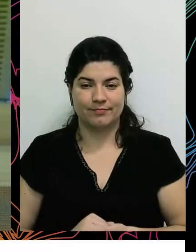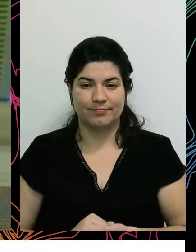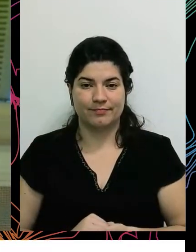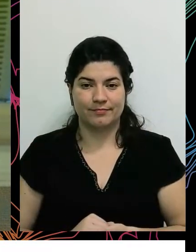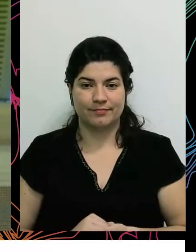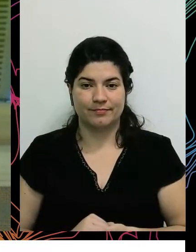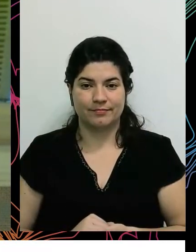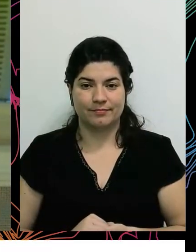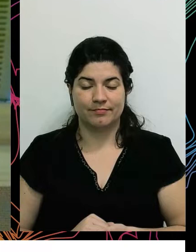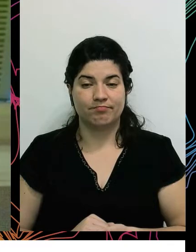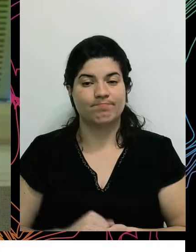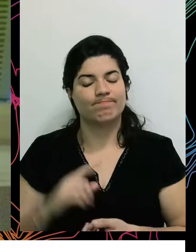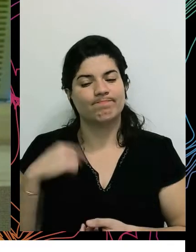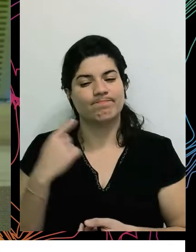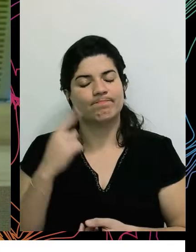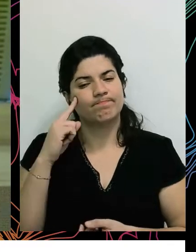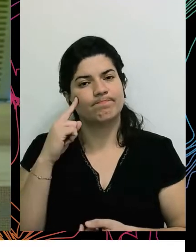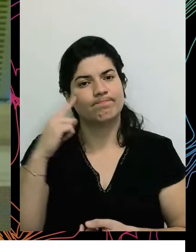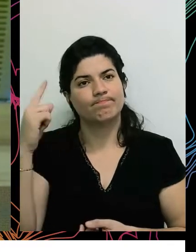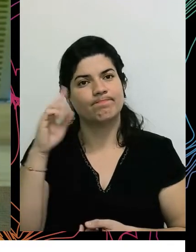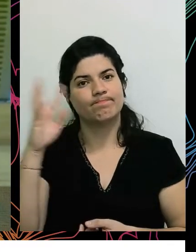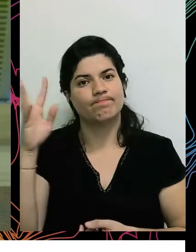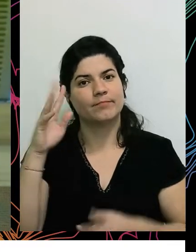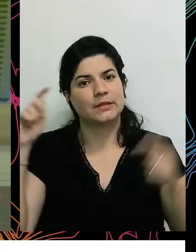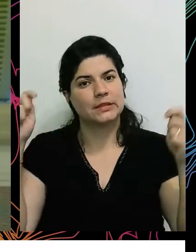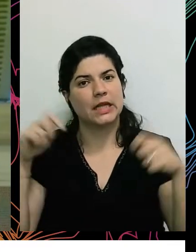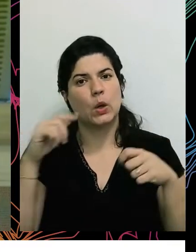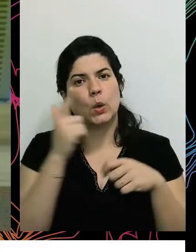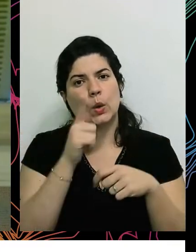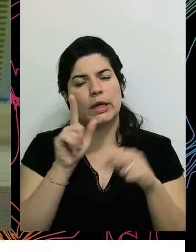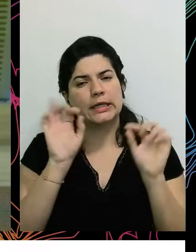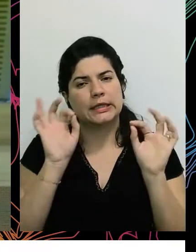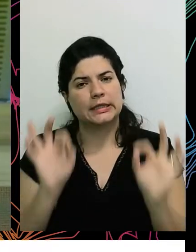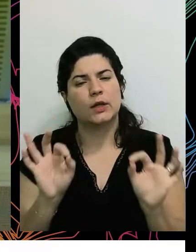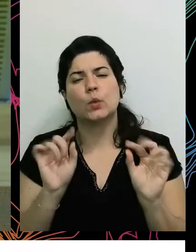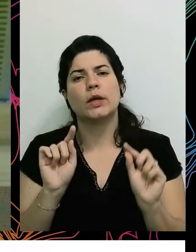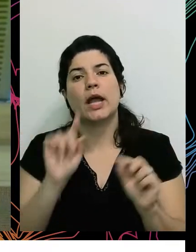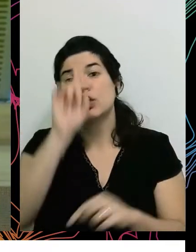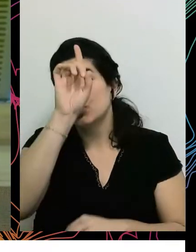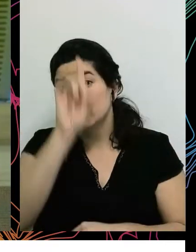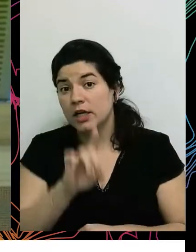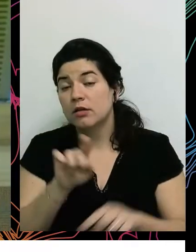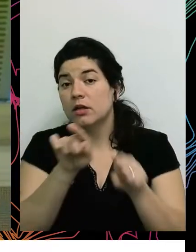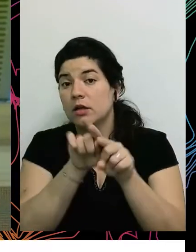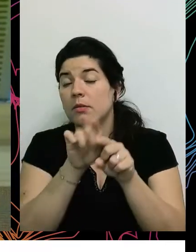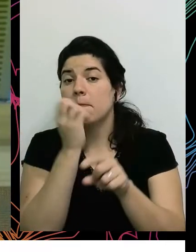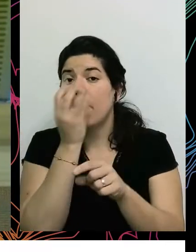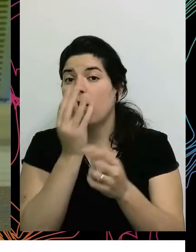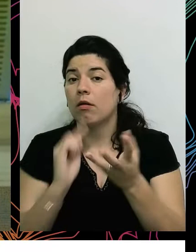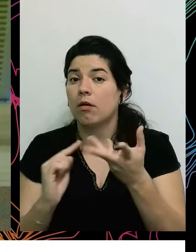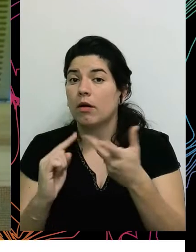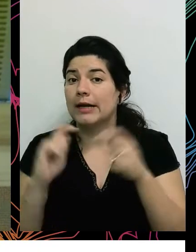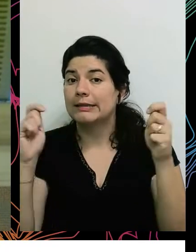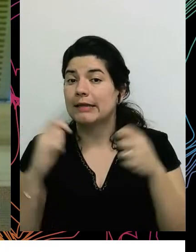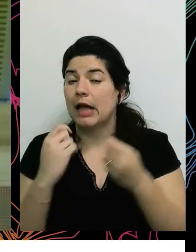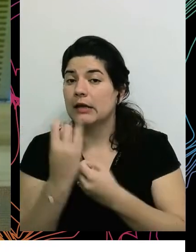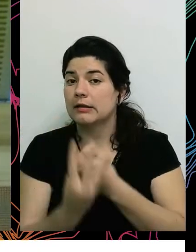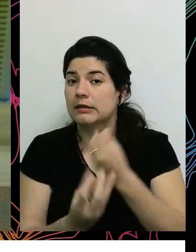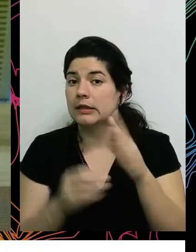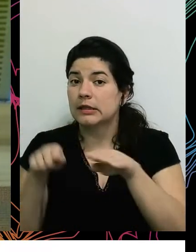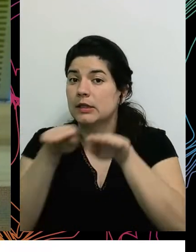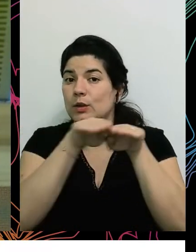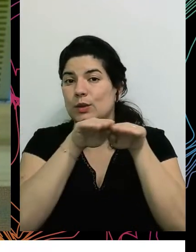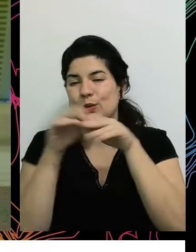a única coisa que pensamos que funciona é com direitos e benefícios iguais. E para isso,